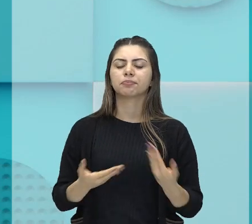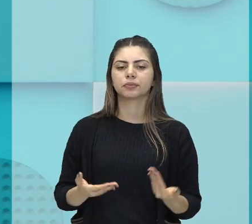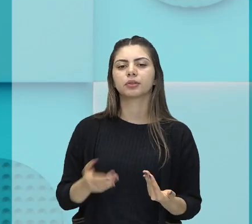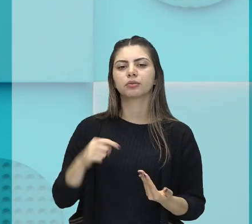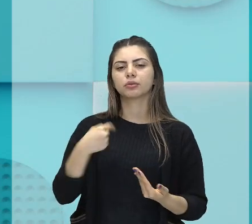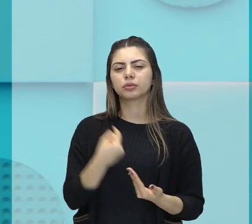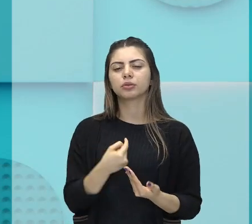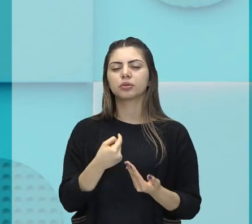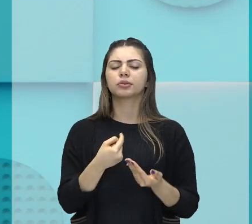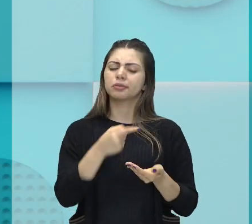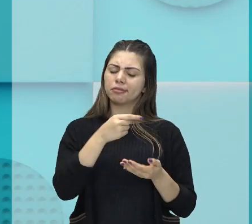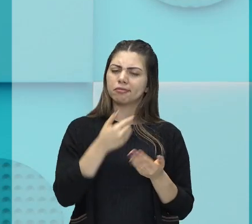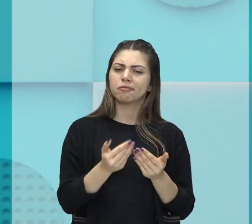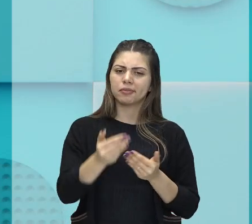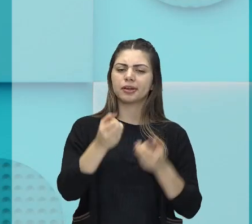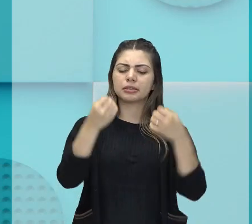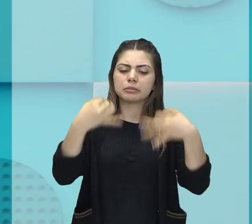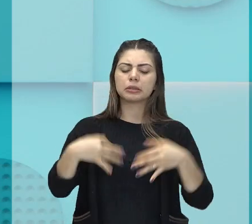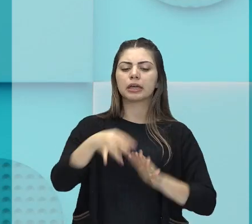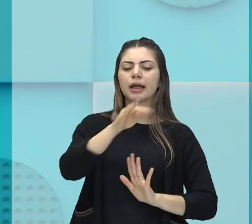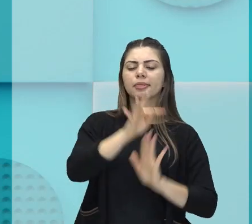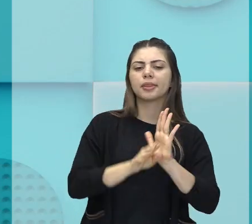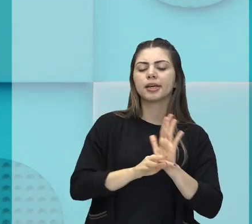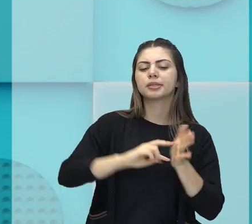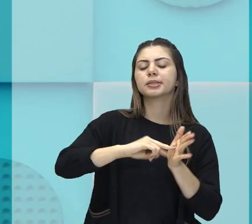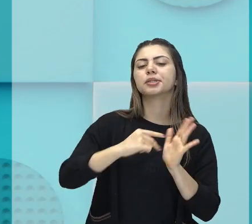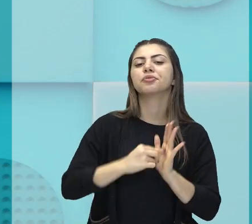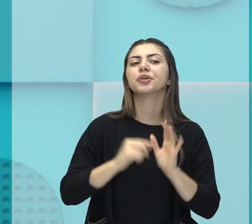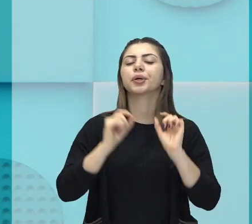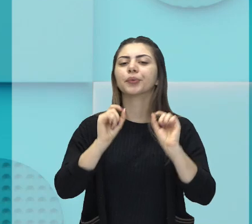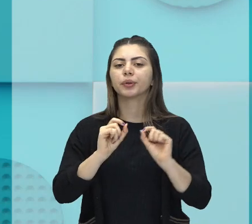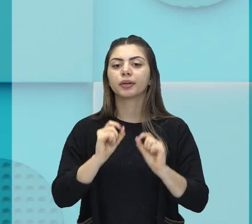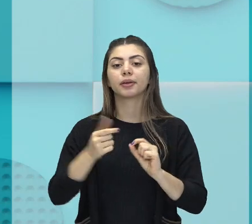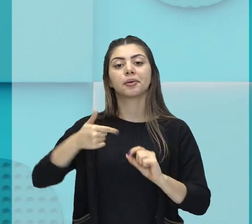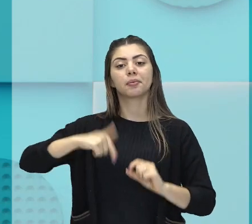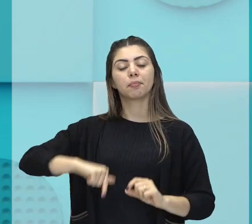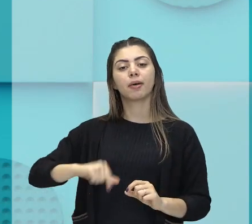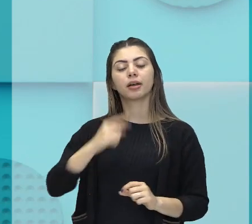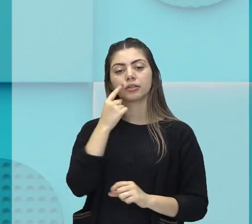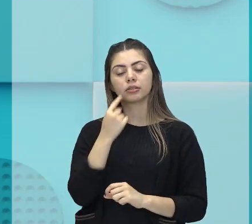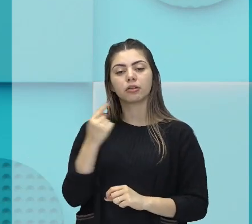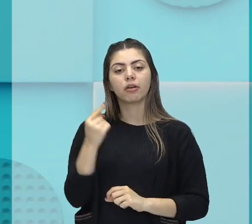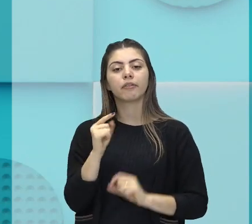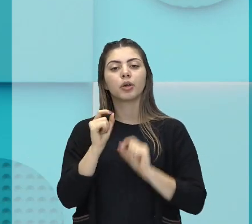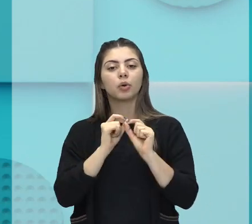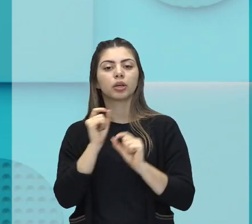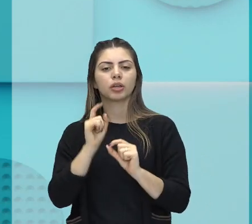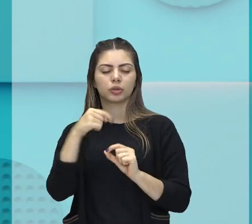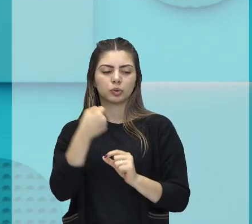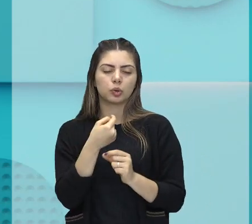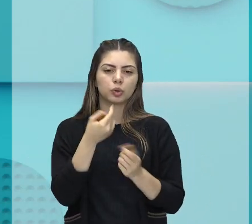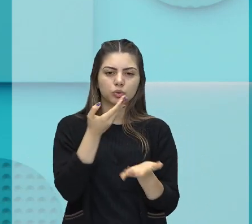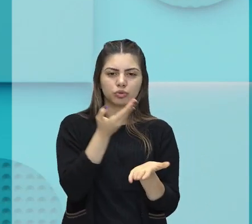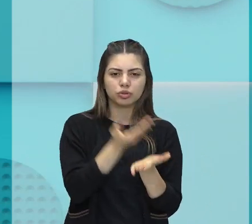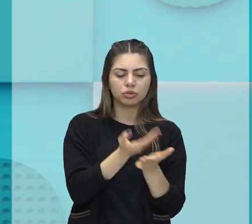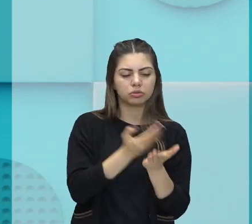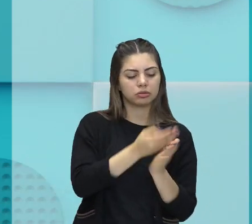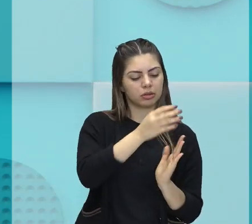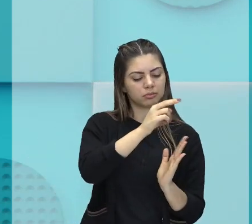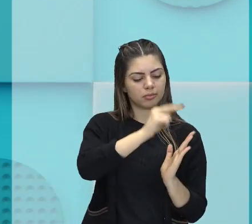a conceituação de texto, verificando se realmente o que nós acabamos de